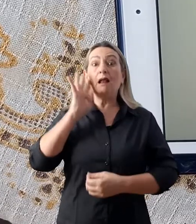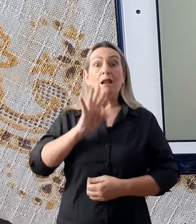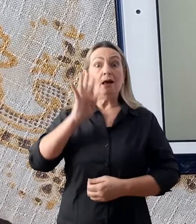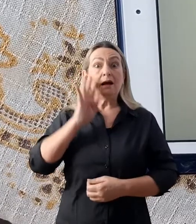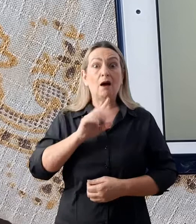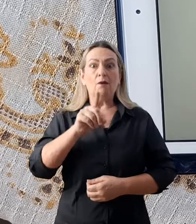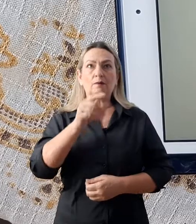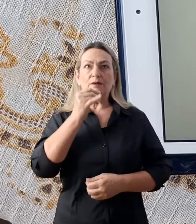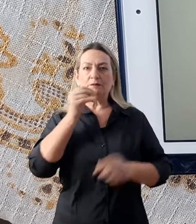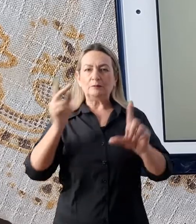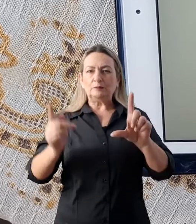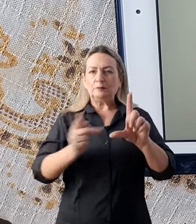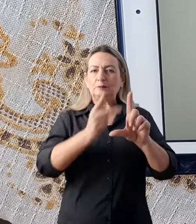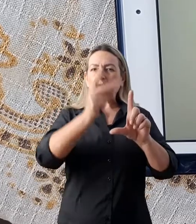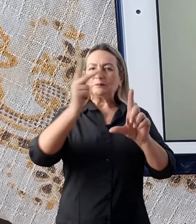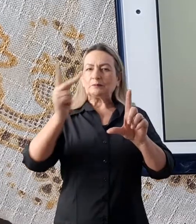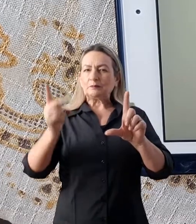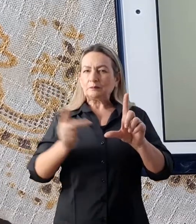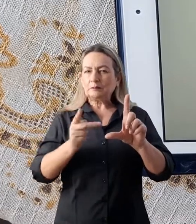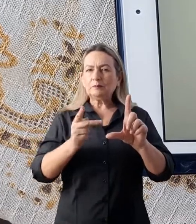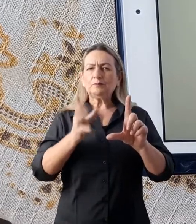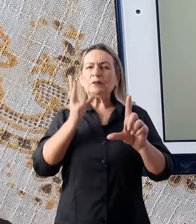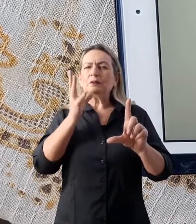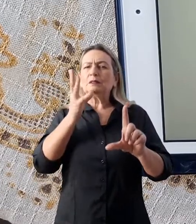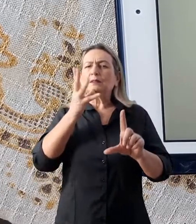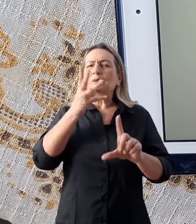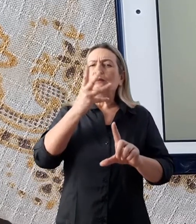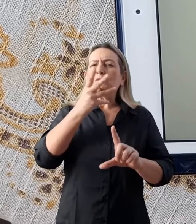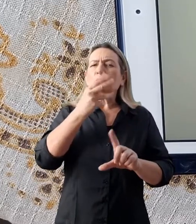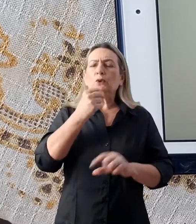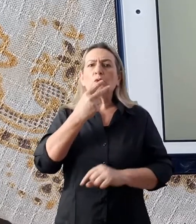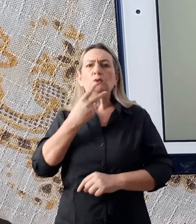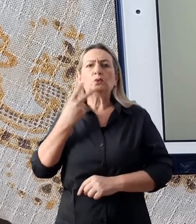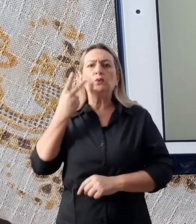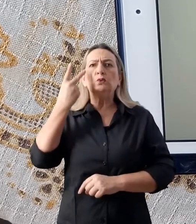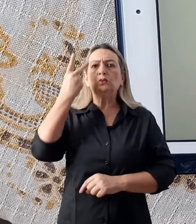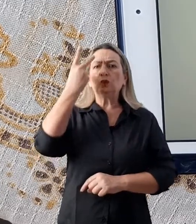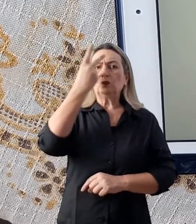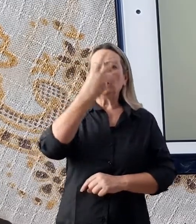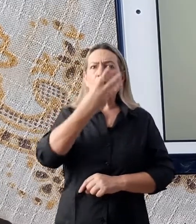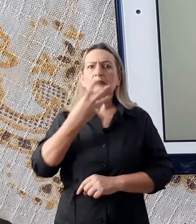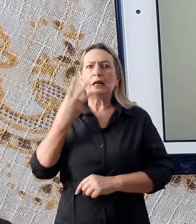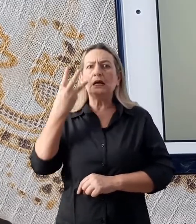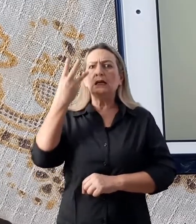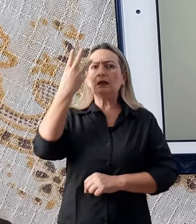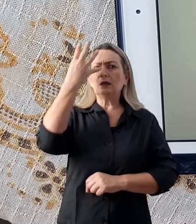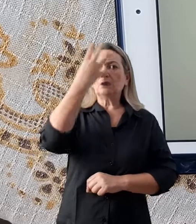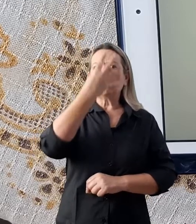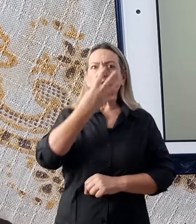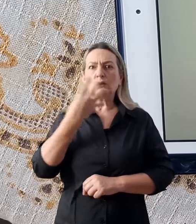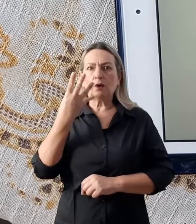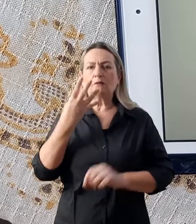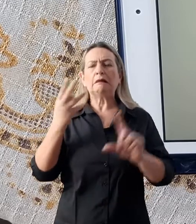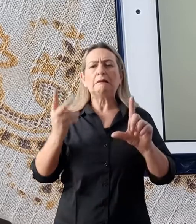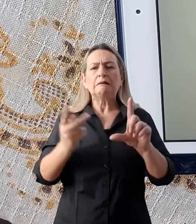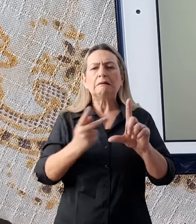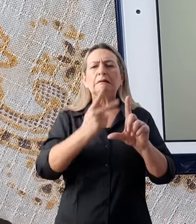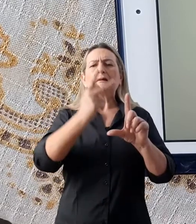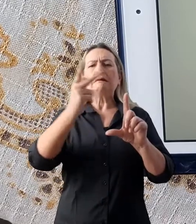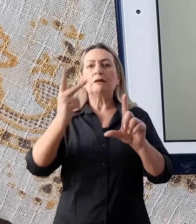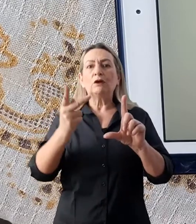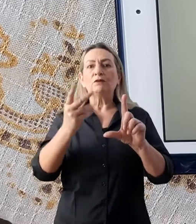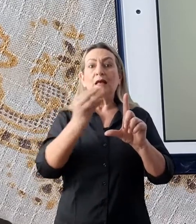faça algum desenho que você levou 2, 3, 4 horas e, por exemplo, você quer postar no